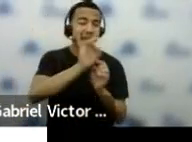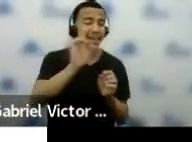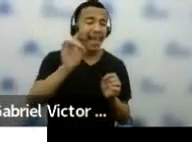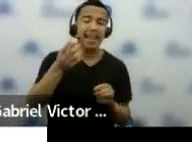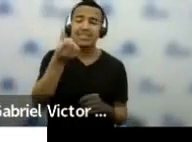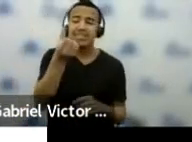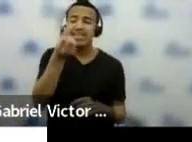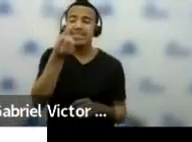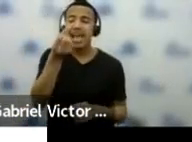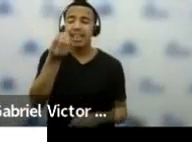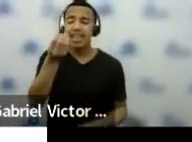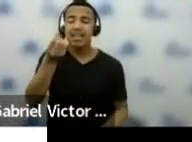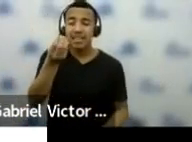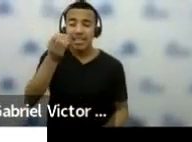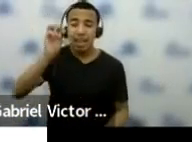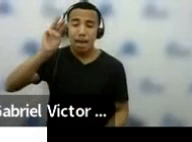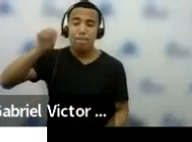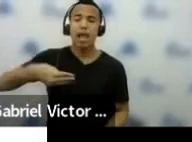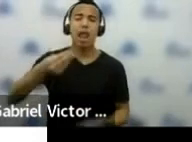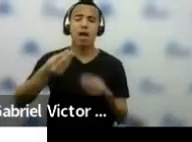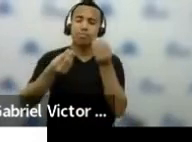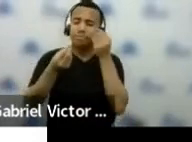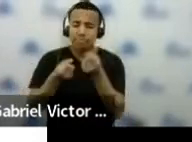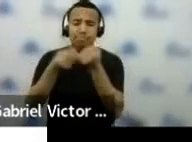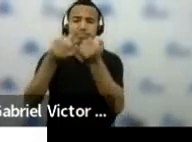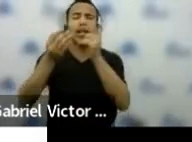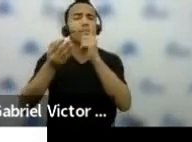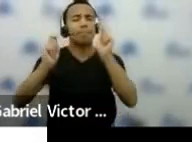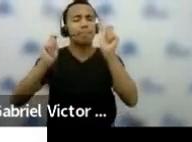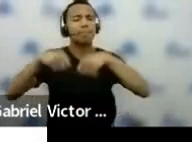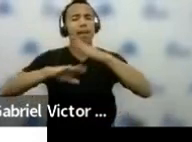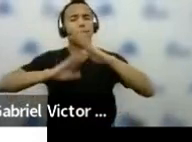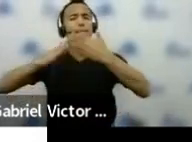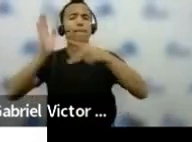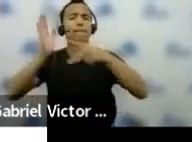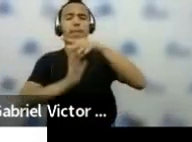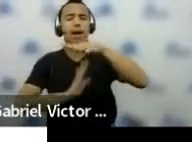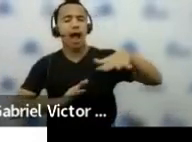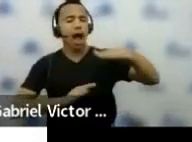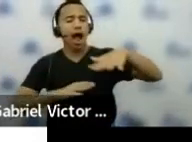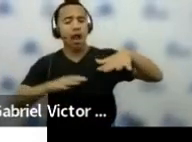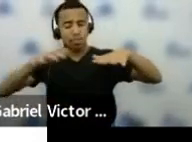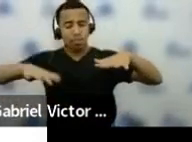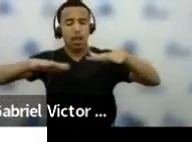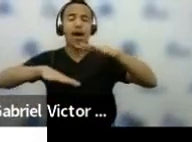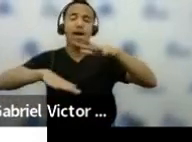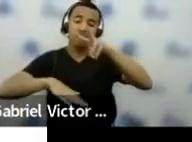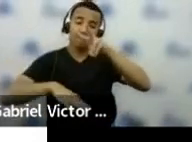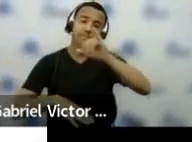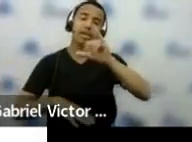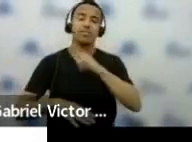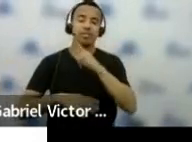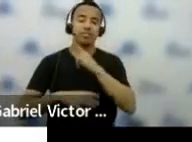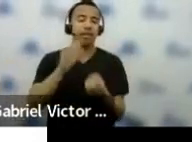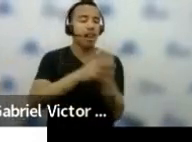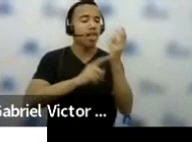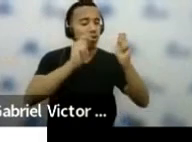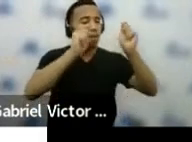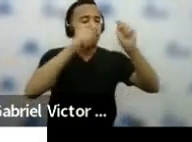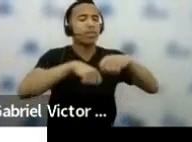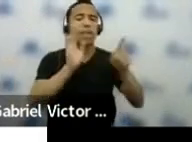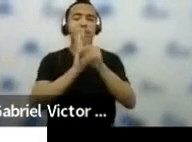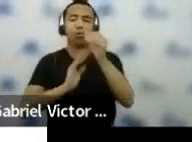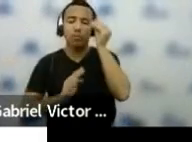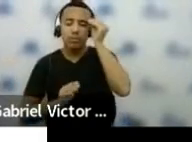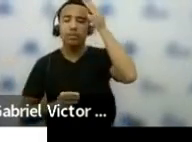milhões de reais para desenvolver competências nestas áreas. Eles vão ter, como eu disse, que criar competência, base de